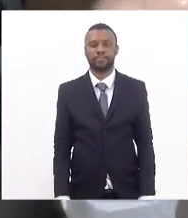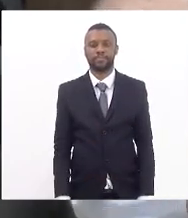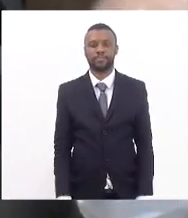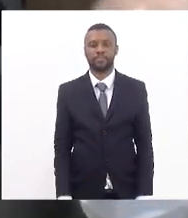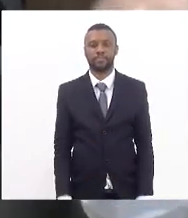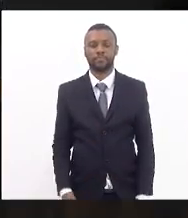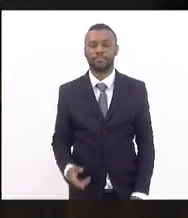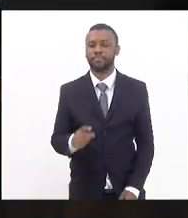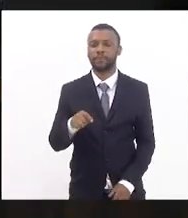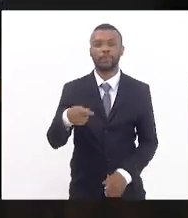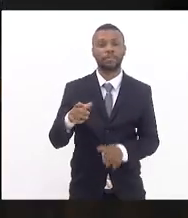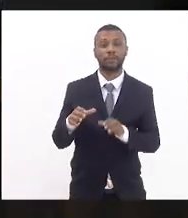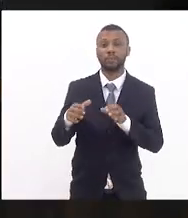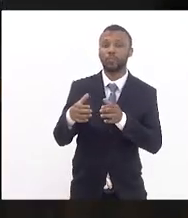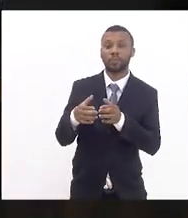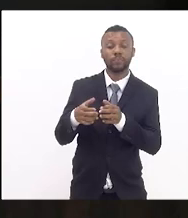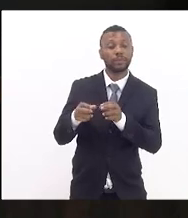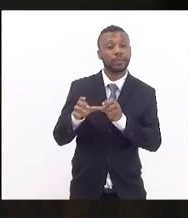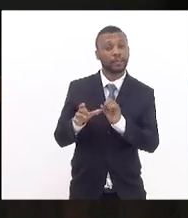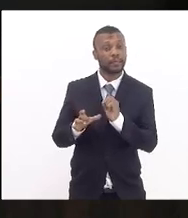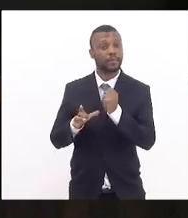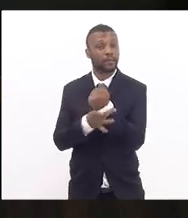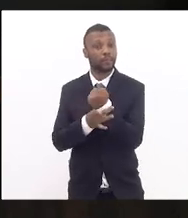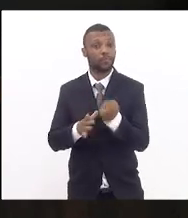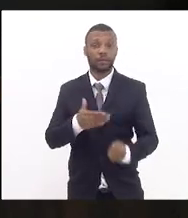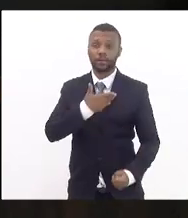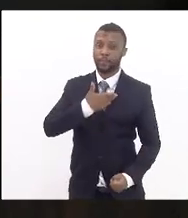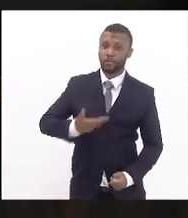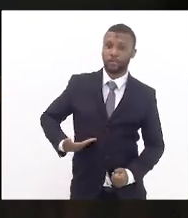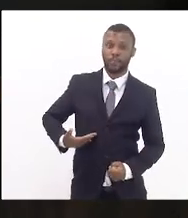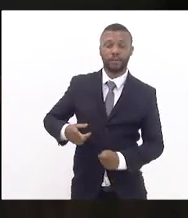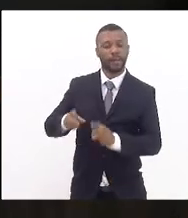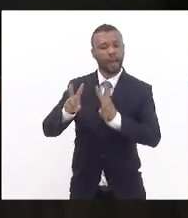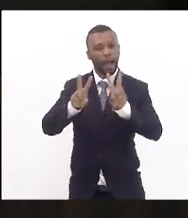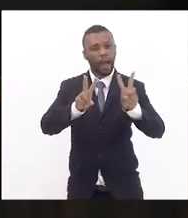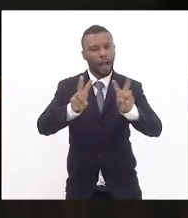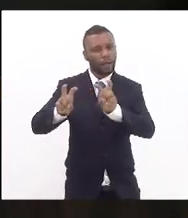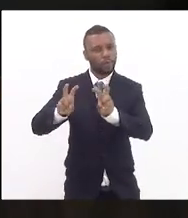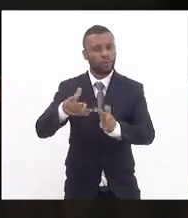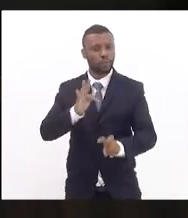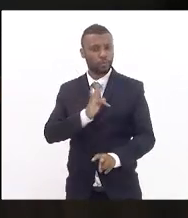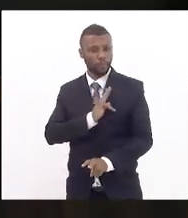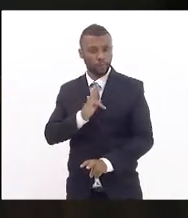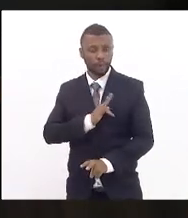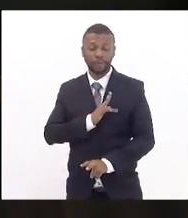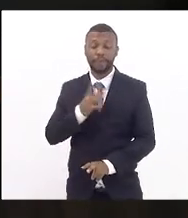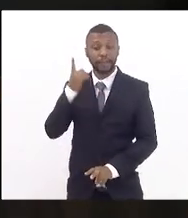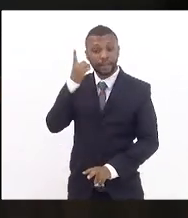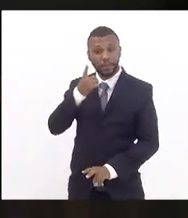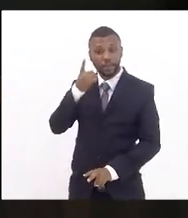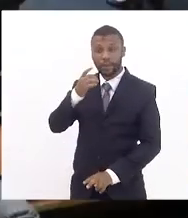pela Comissão de Segurança Pública e Assuntos de Polícia, deputado delegado Carlos Augusto.